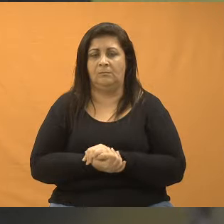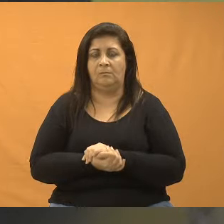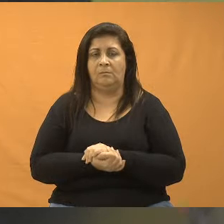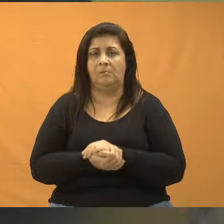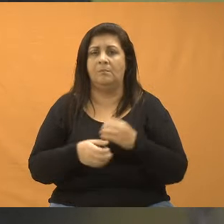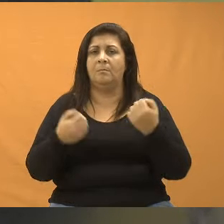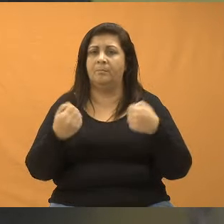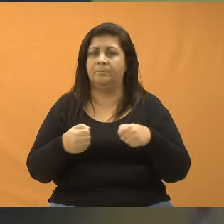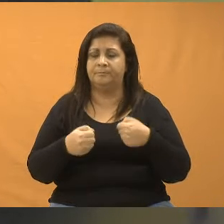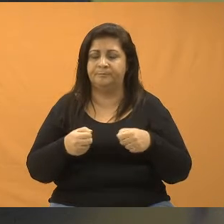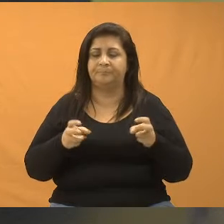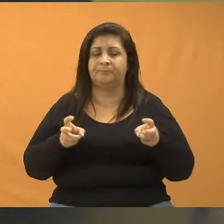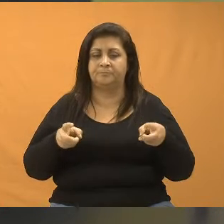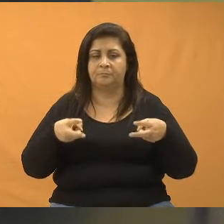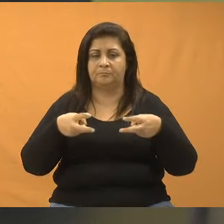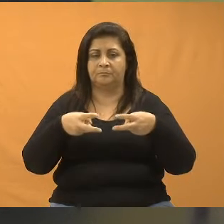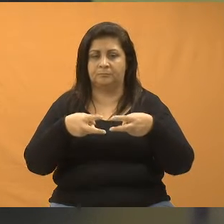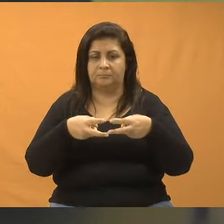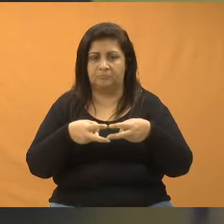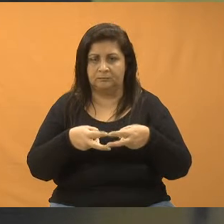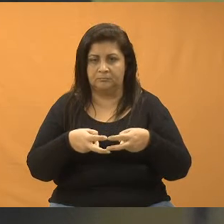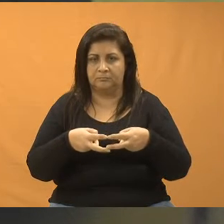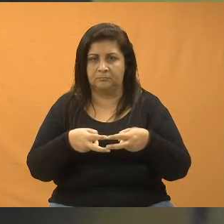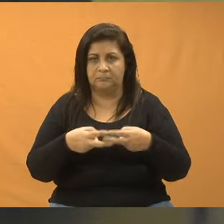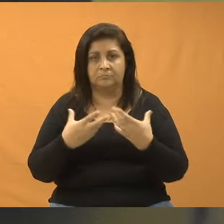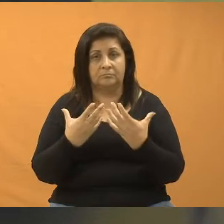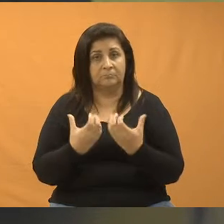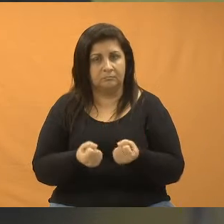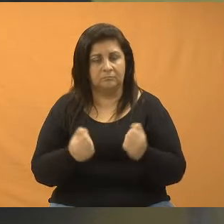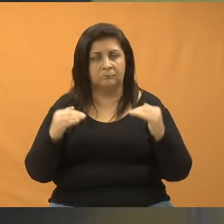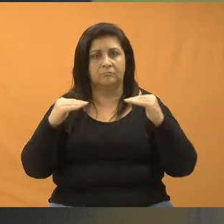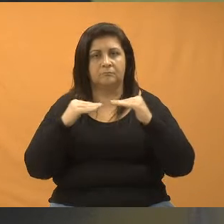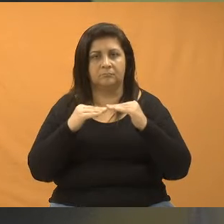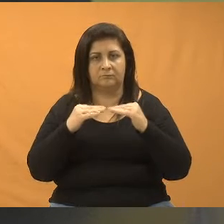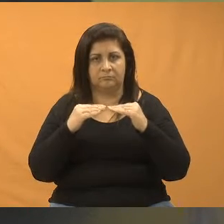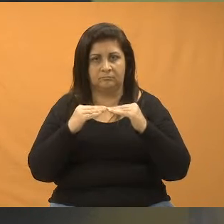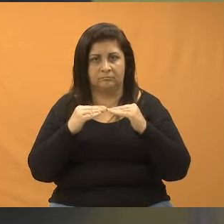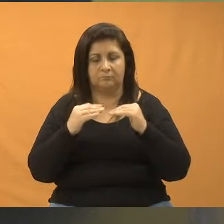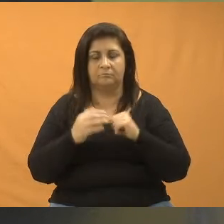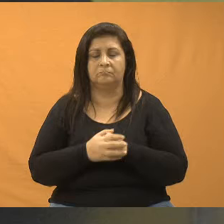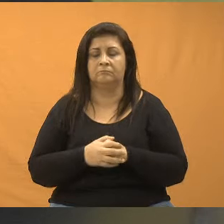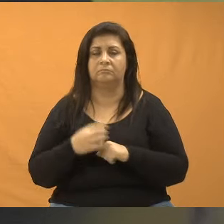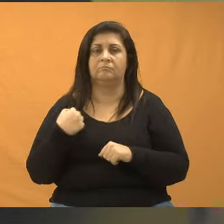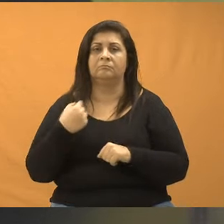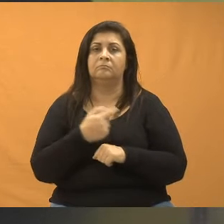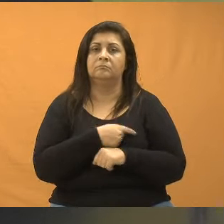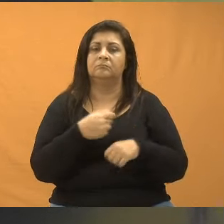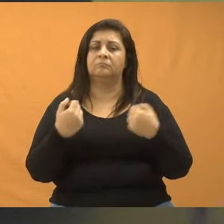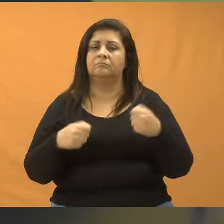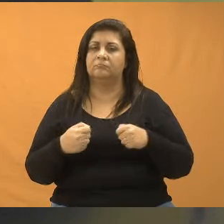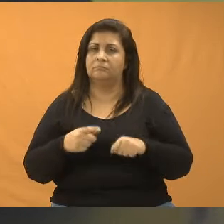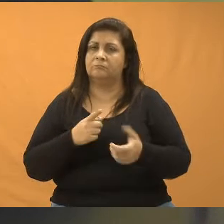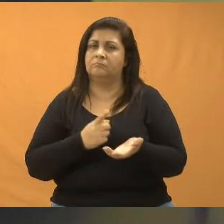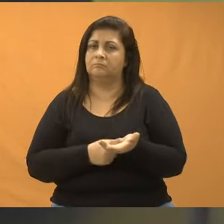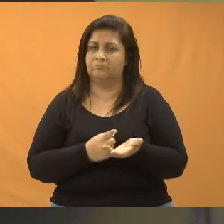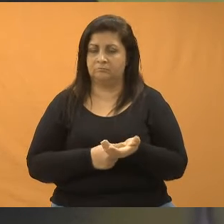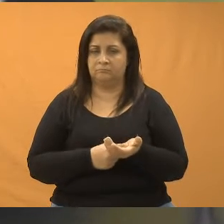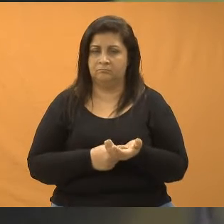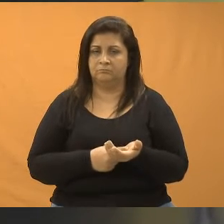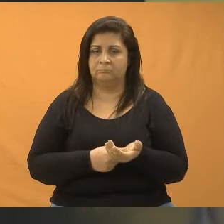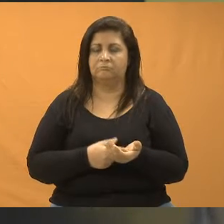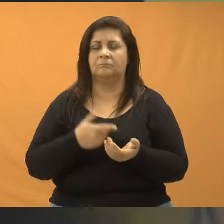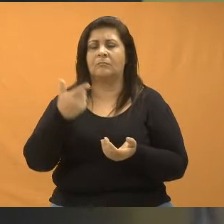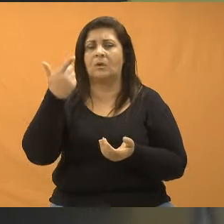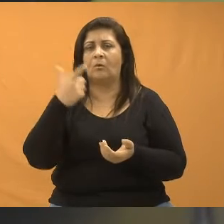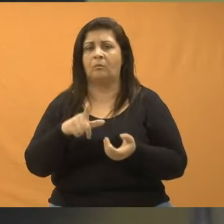essa casa, né, compartilhar das mesmas decisões, né? Então, a gente precisa alinhar isso e outras